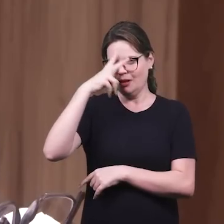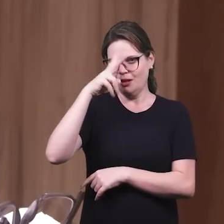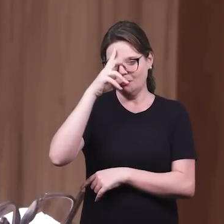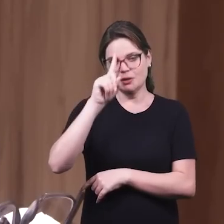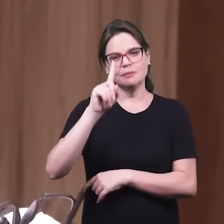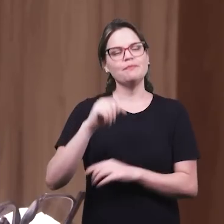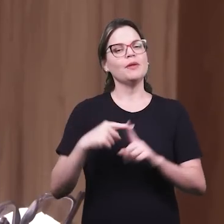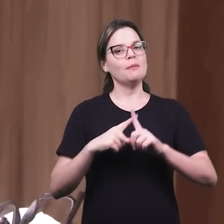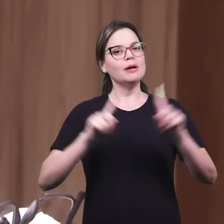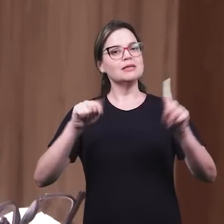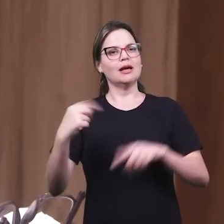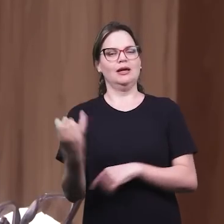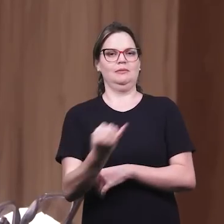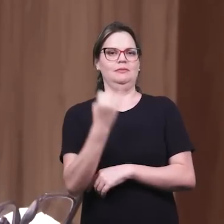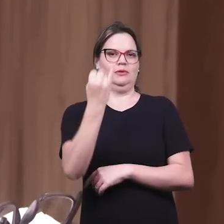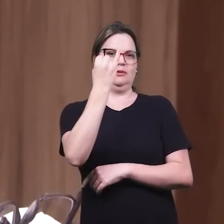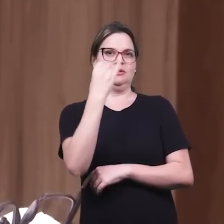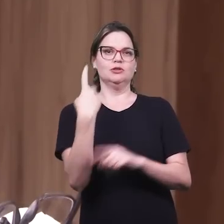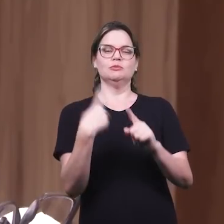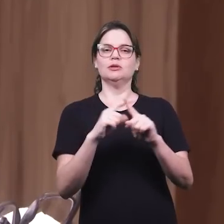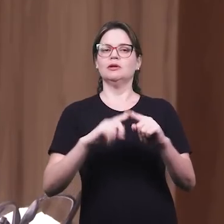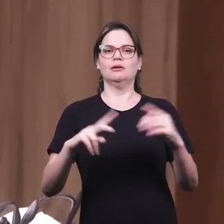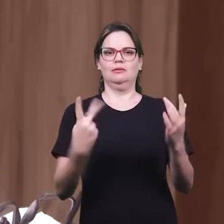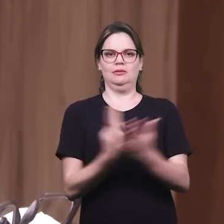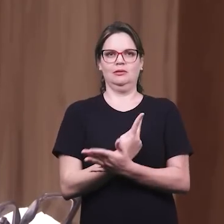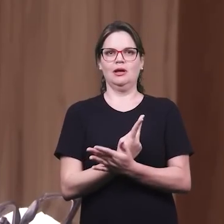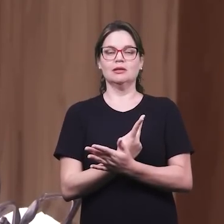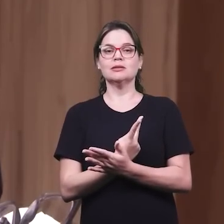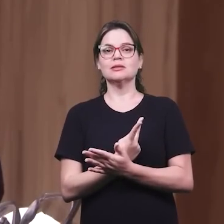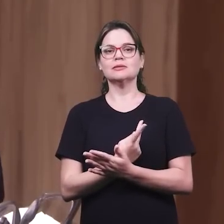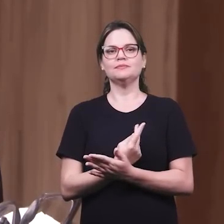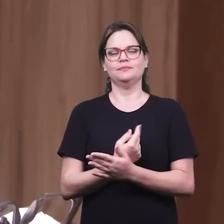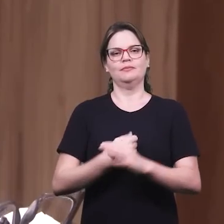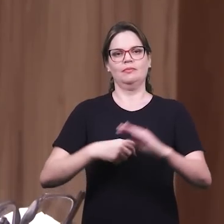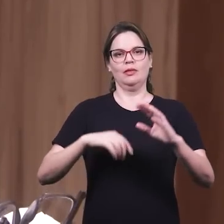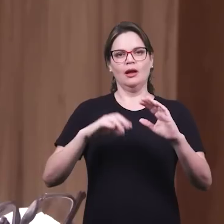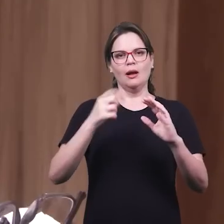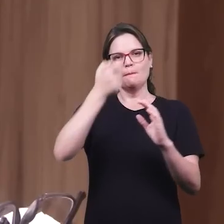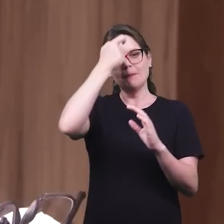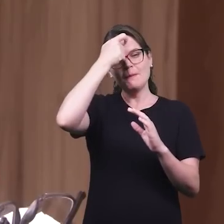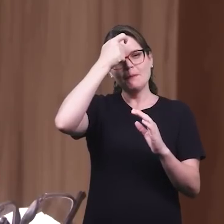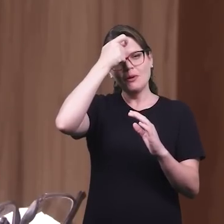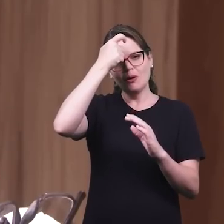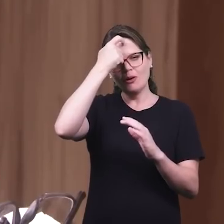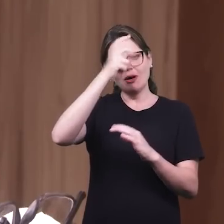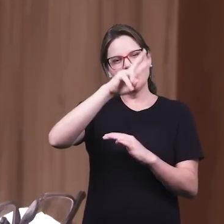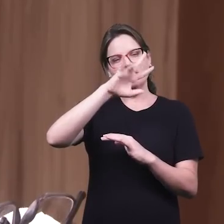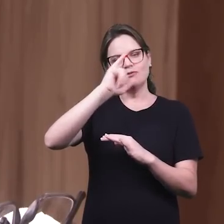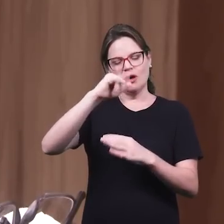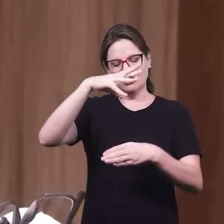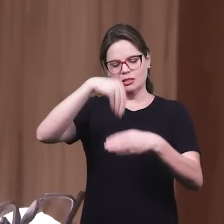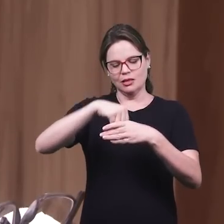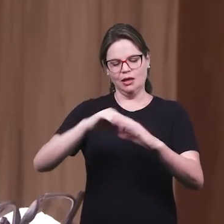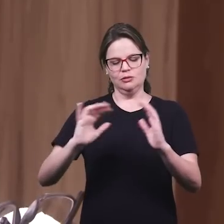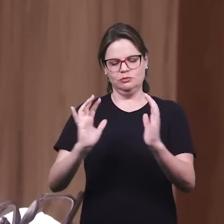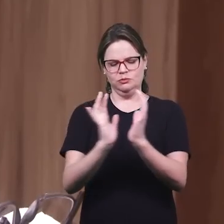porque essa memória ela vai nos trazer informações para que nós